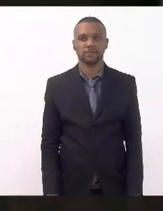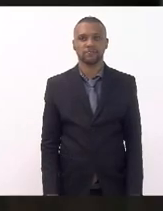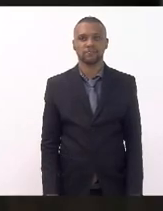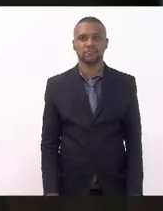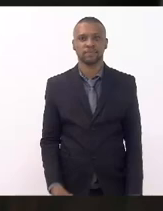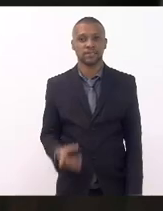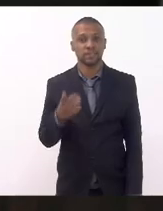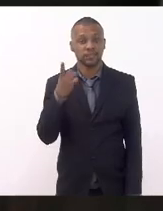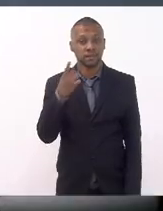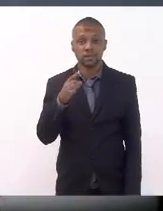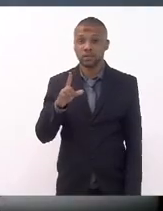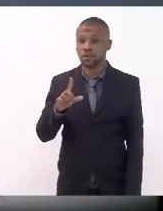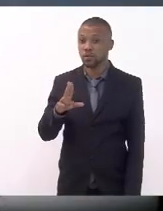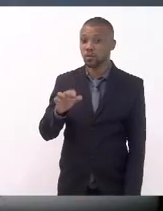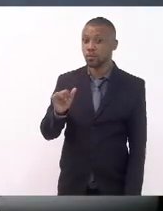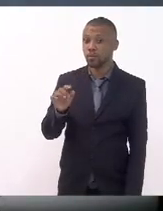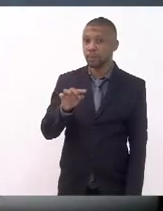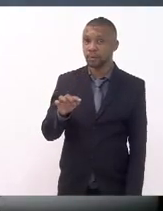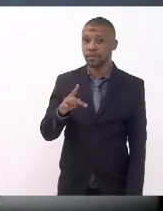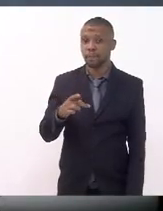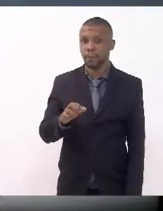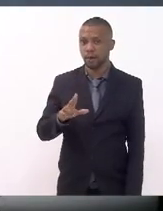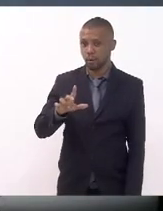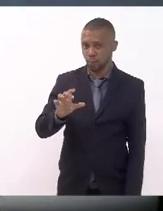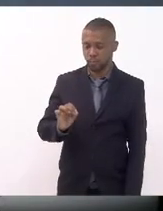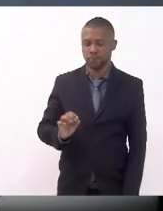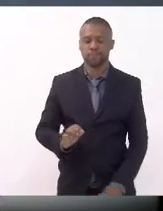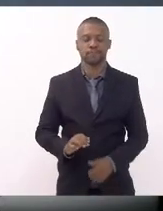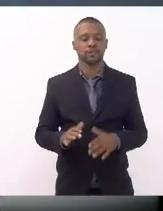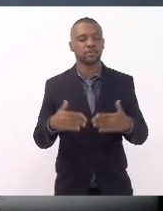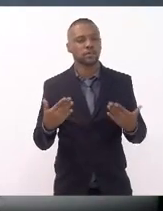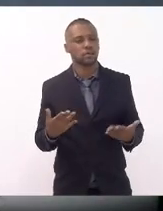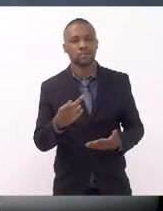Deputado Luiz Paulo. Senhor presidente,